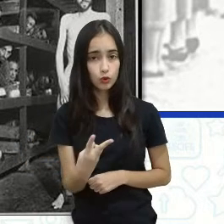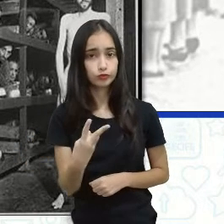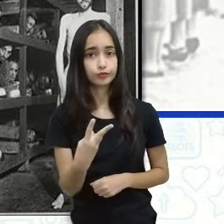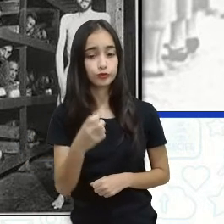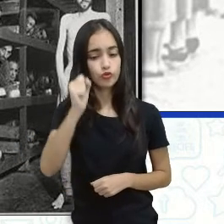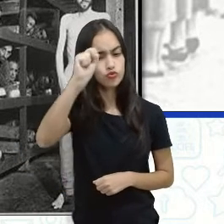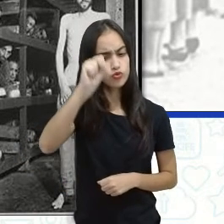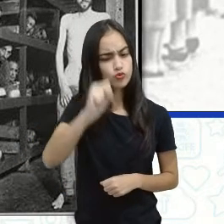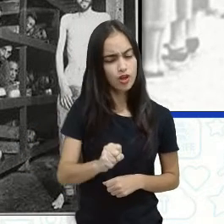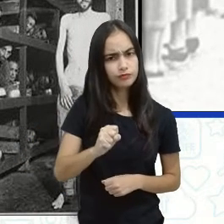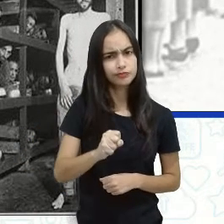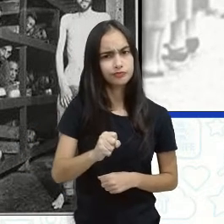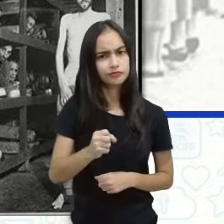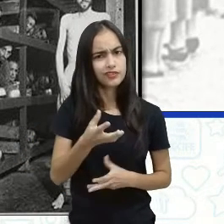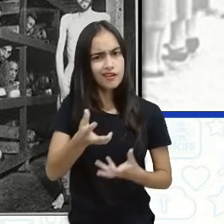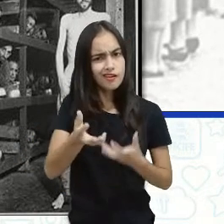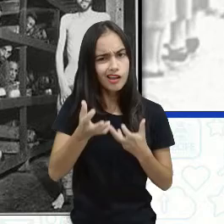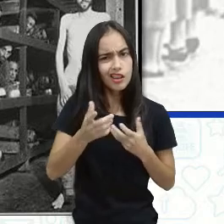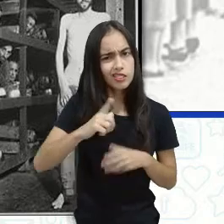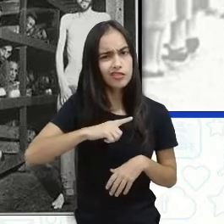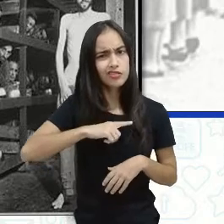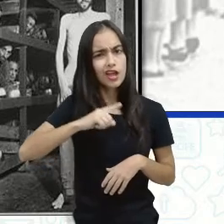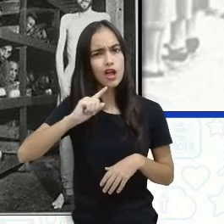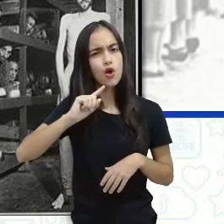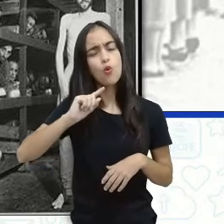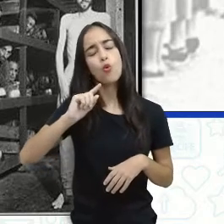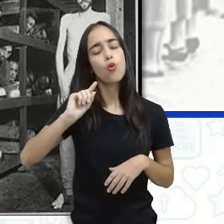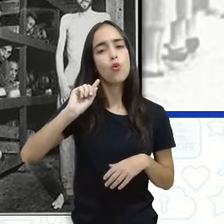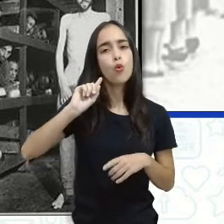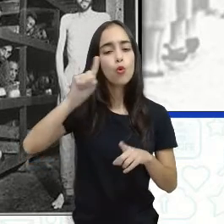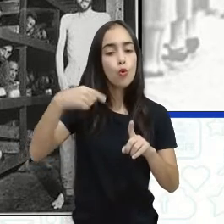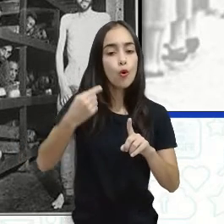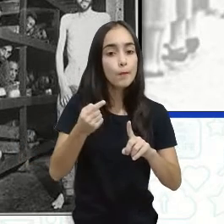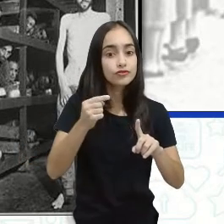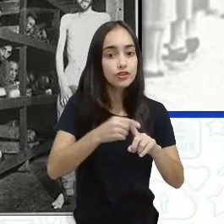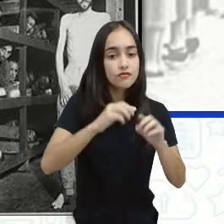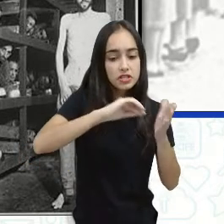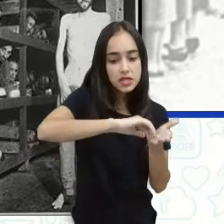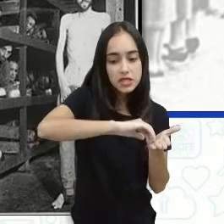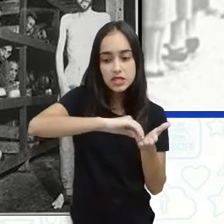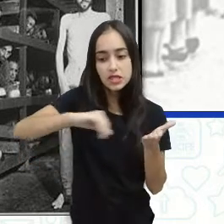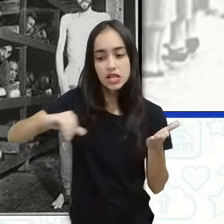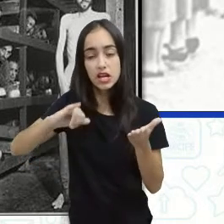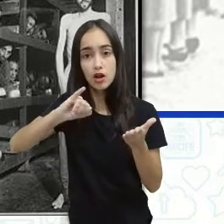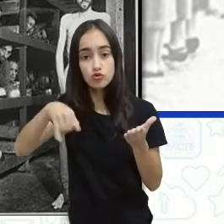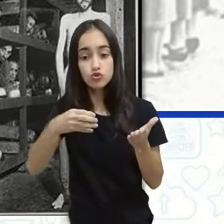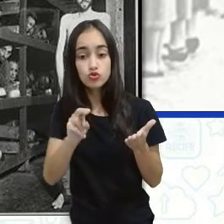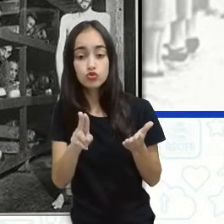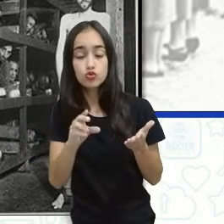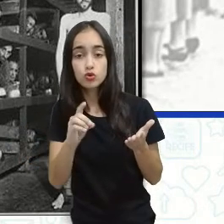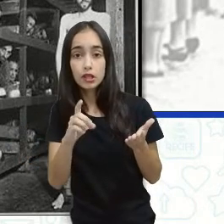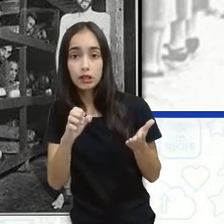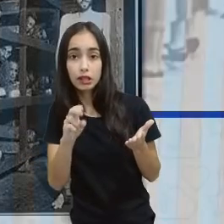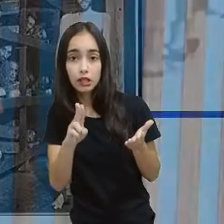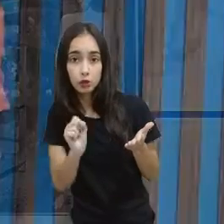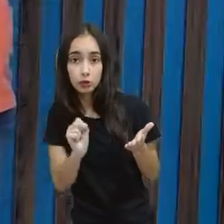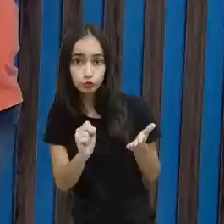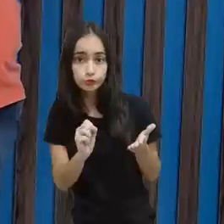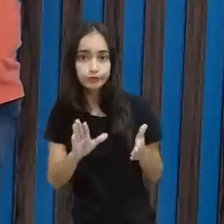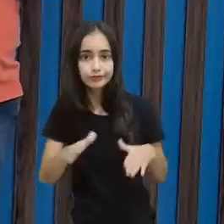de expulsar os judeus de todas as esferas da vida do povo alemão. Vamos lembrar,